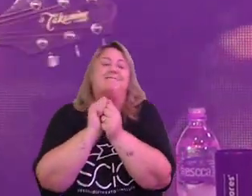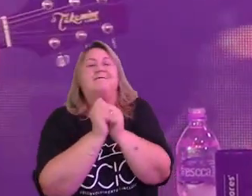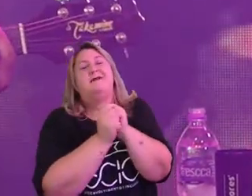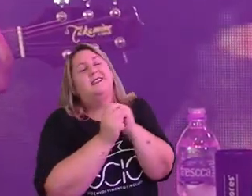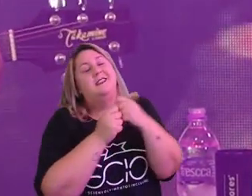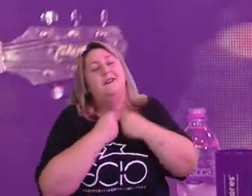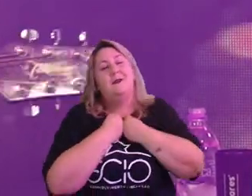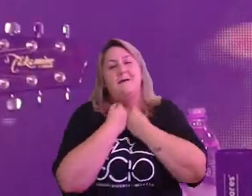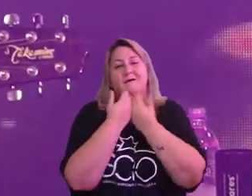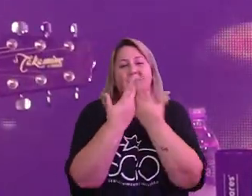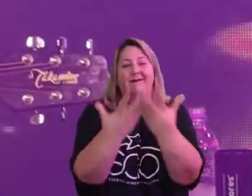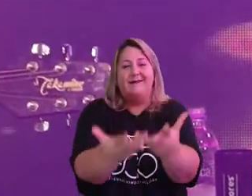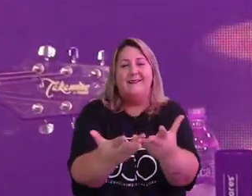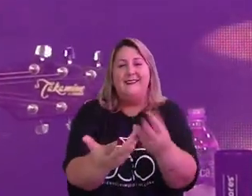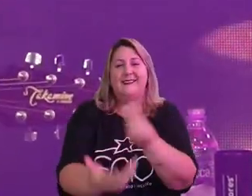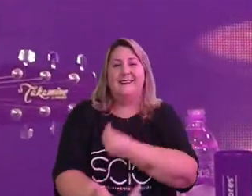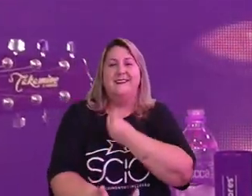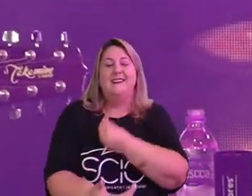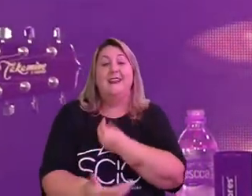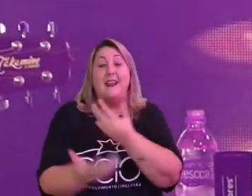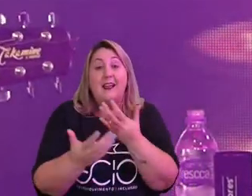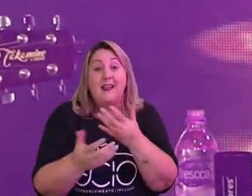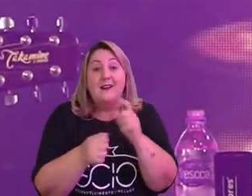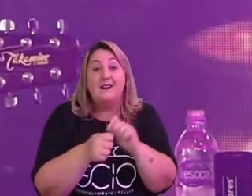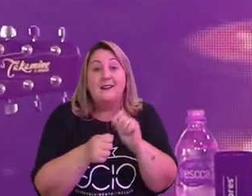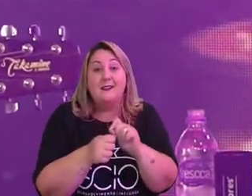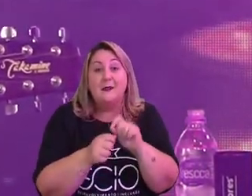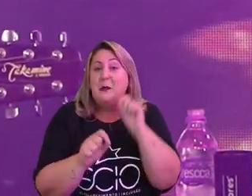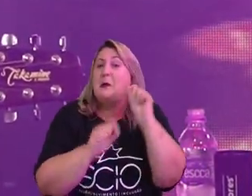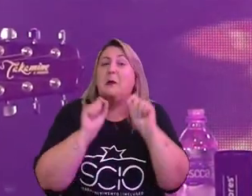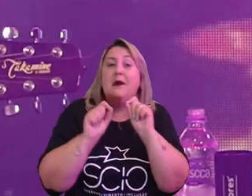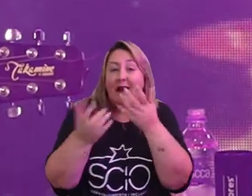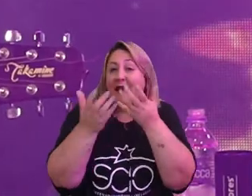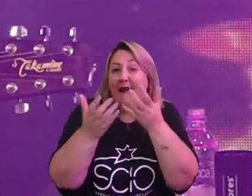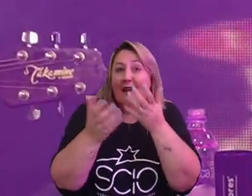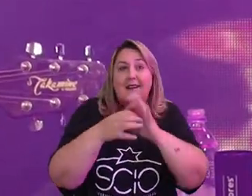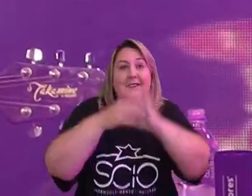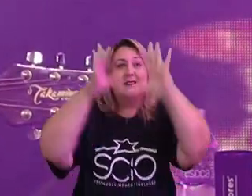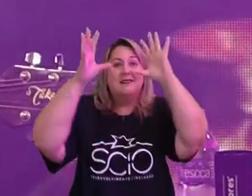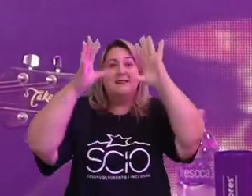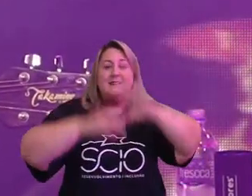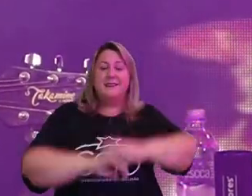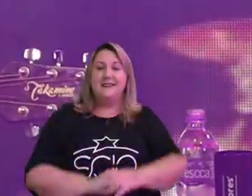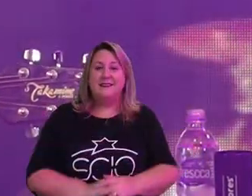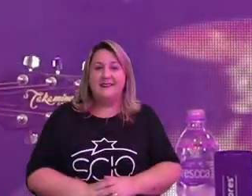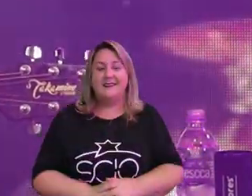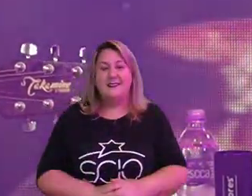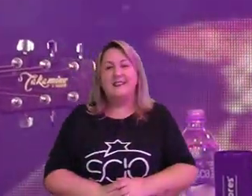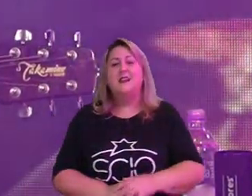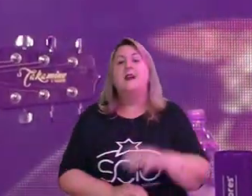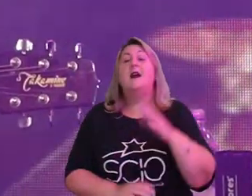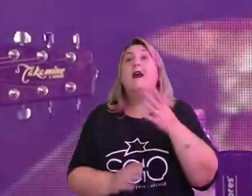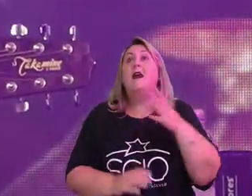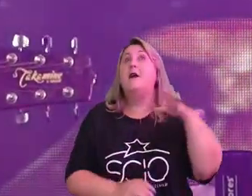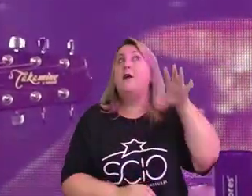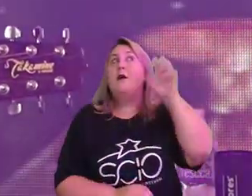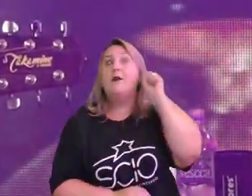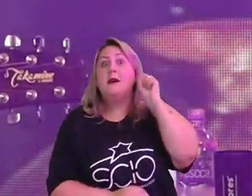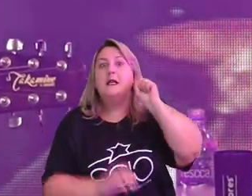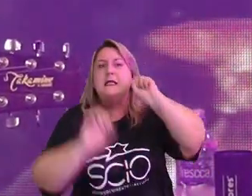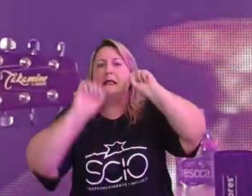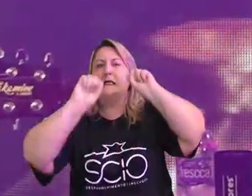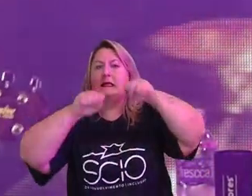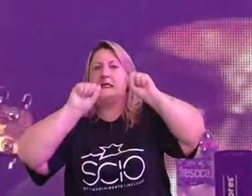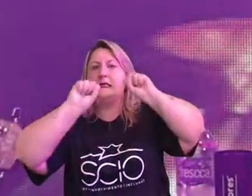Eu entrego a minha vida pra você fazer o que quiser de mim. Como é que é, galera? Só quero ouvir